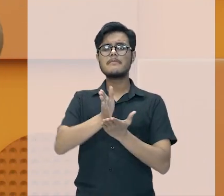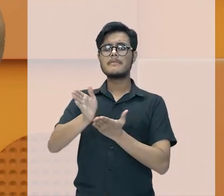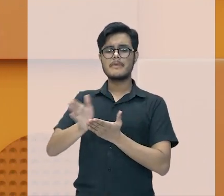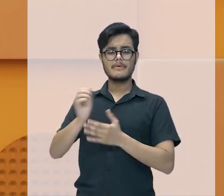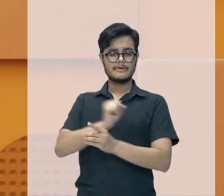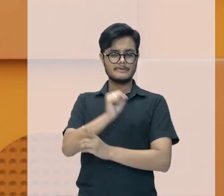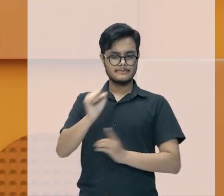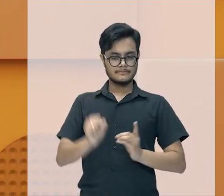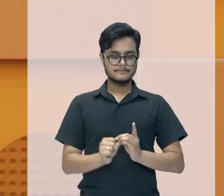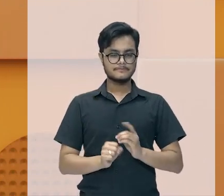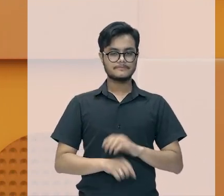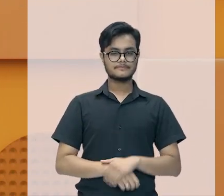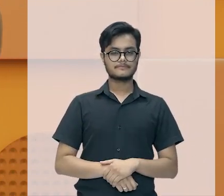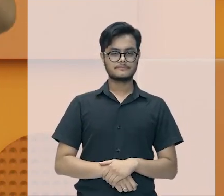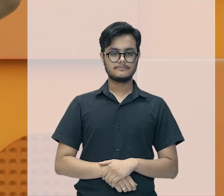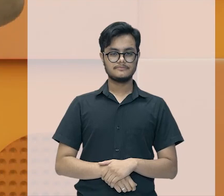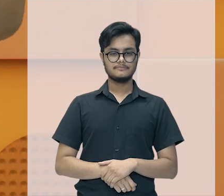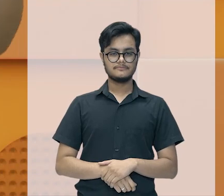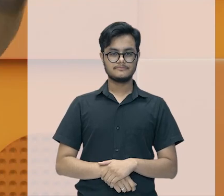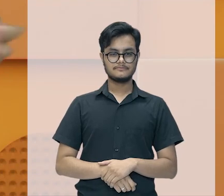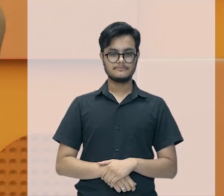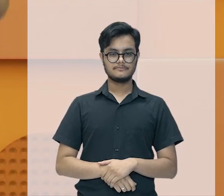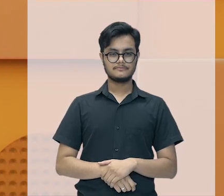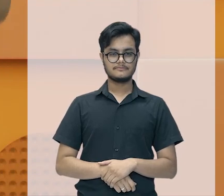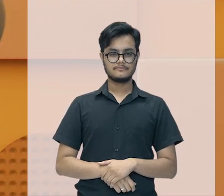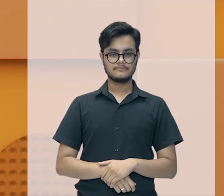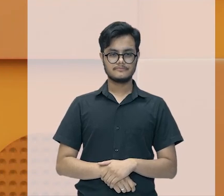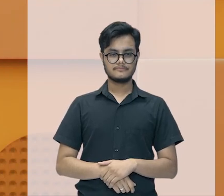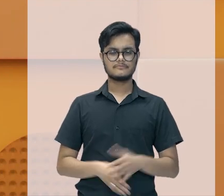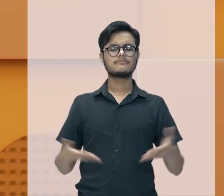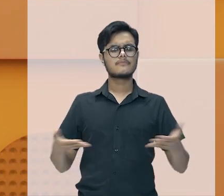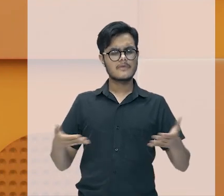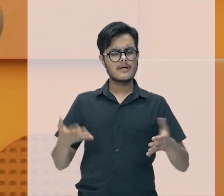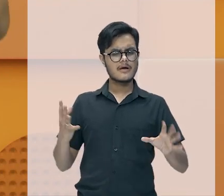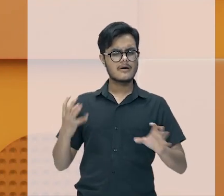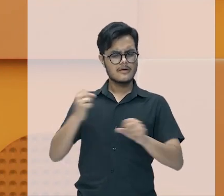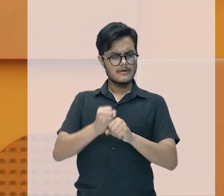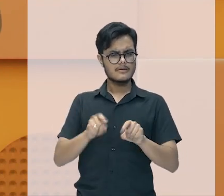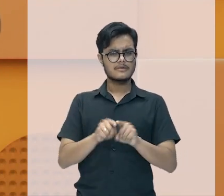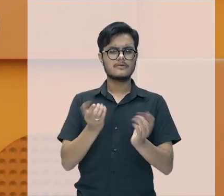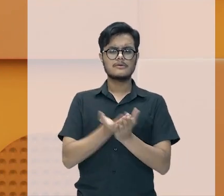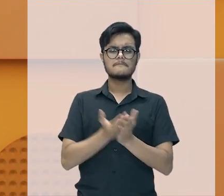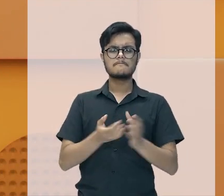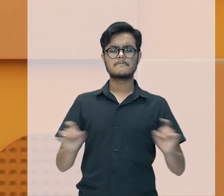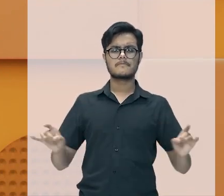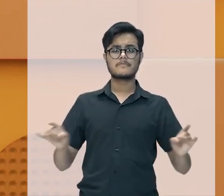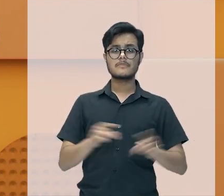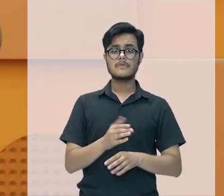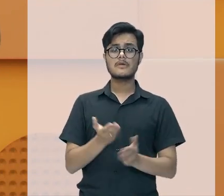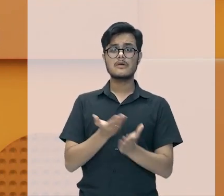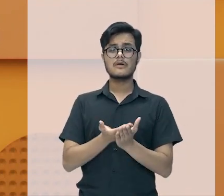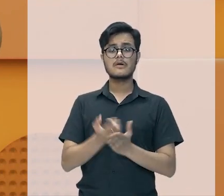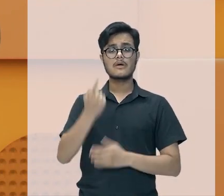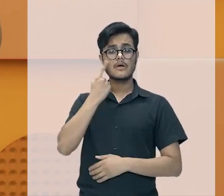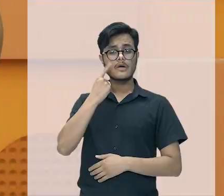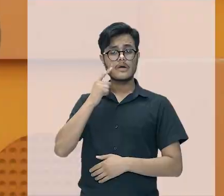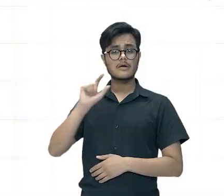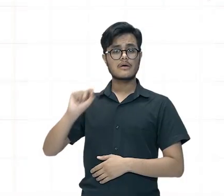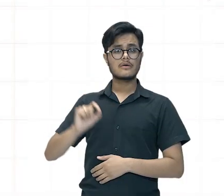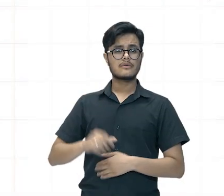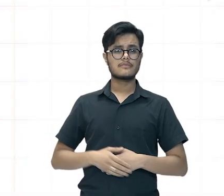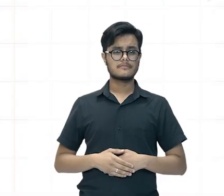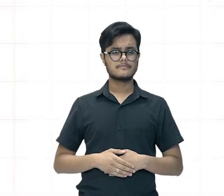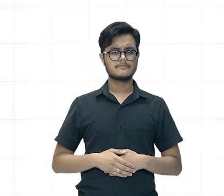social e formas também de trabalho. Vamos, então, agora fazer o fechamento, né, dessa aula e vamos ver, então, agora o Se Liga na